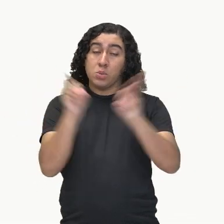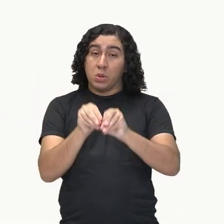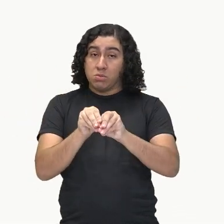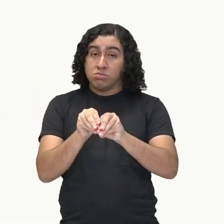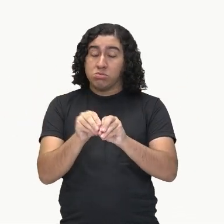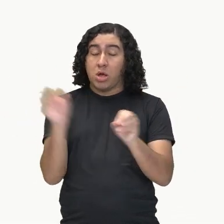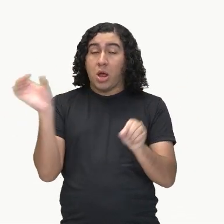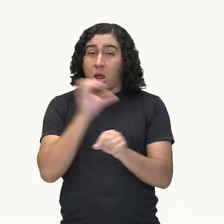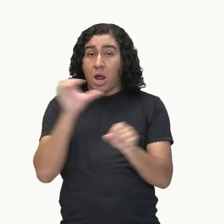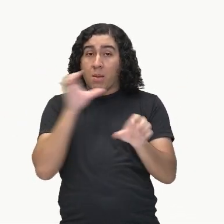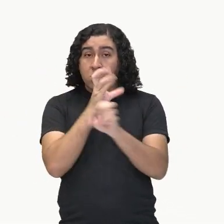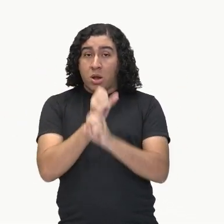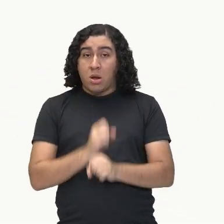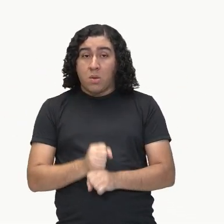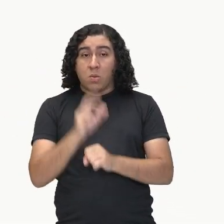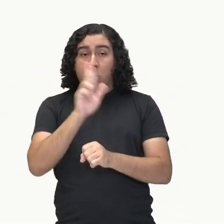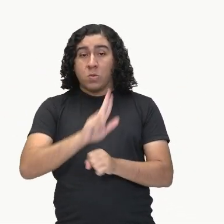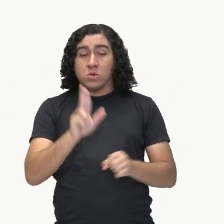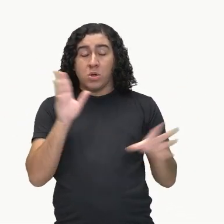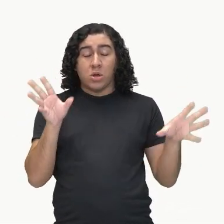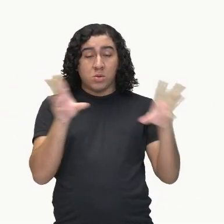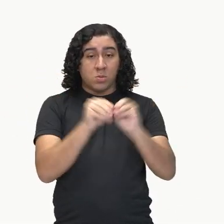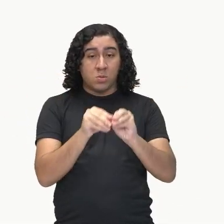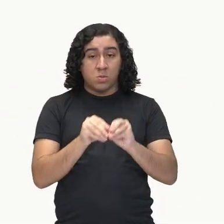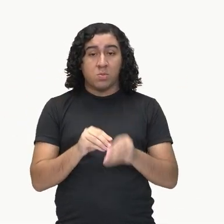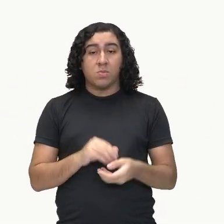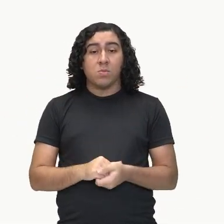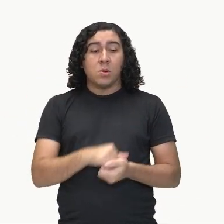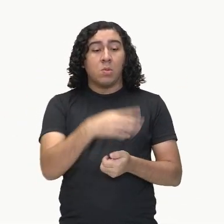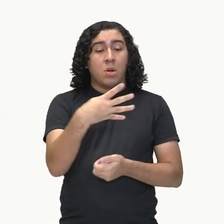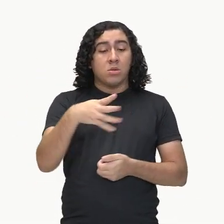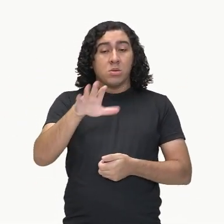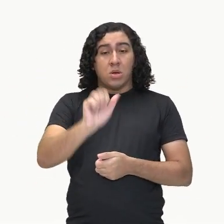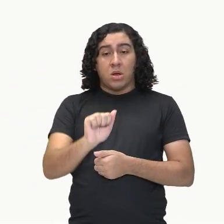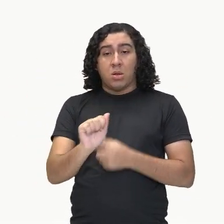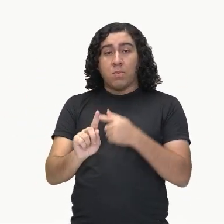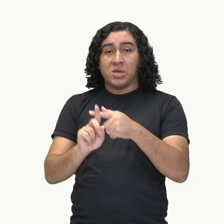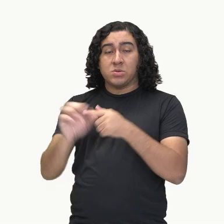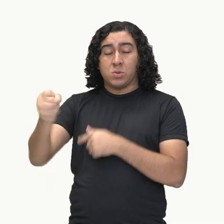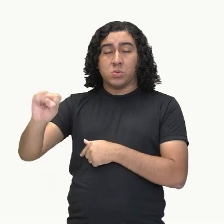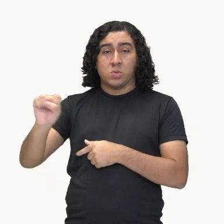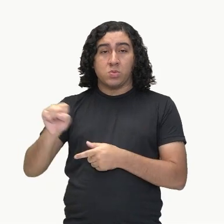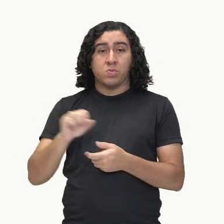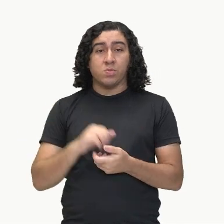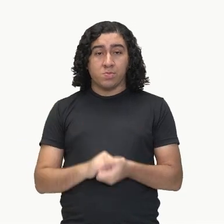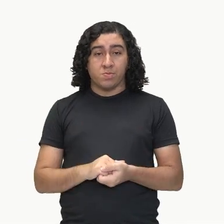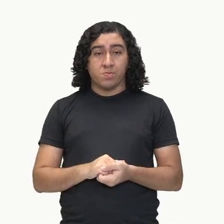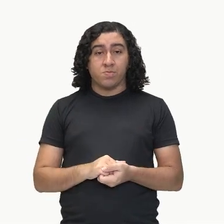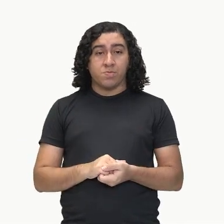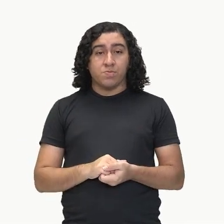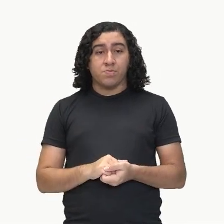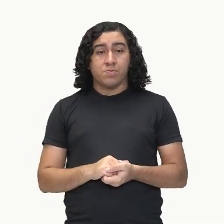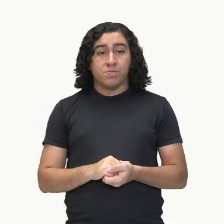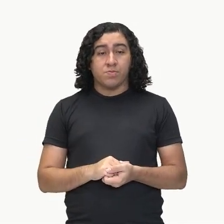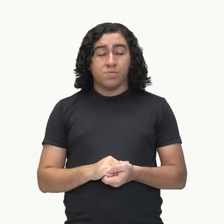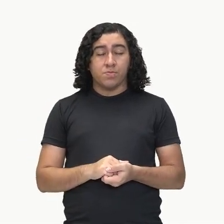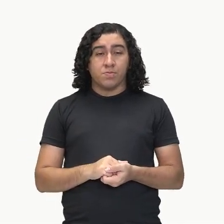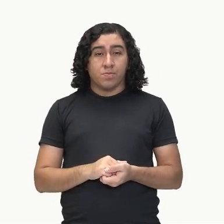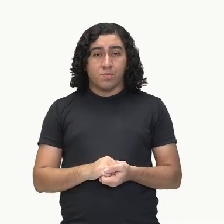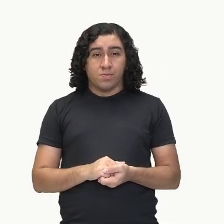simplificado através da adição a quem? A 4A mais 8. Então, quando